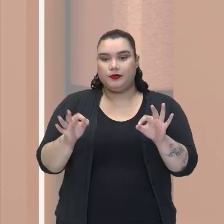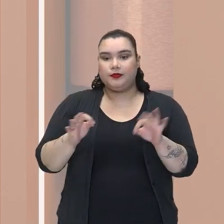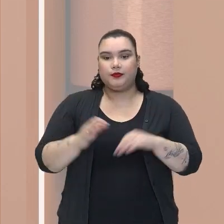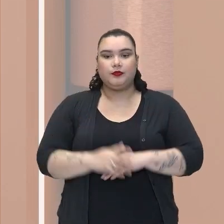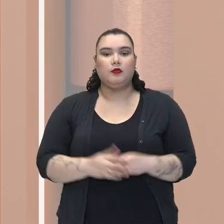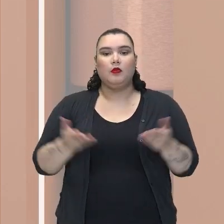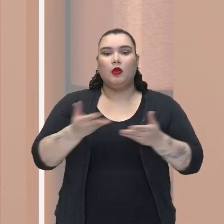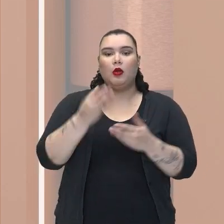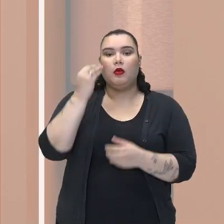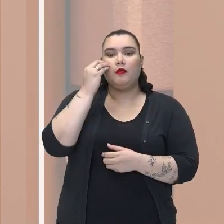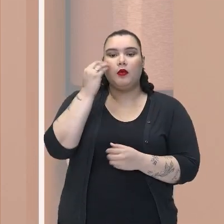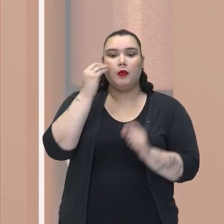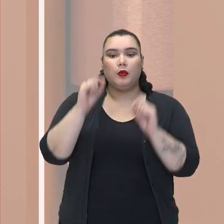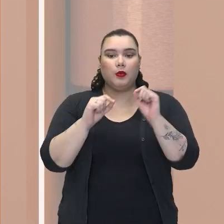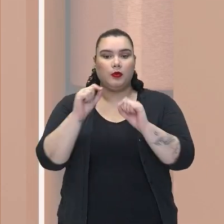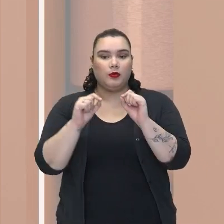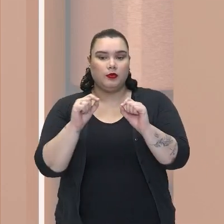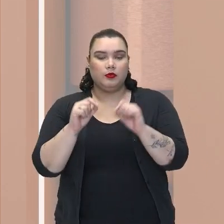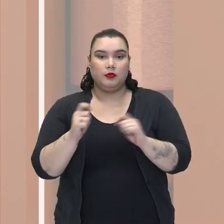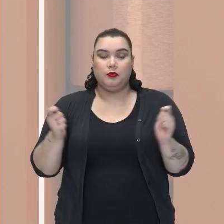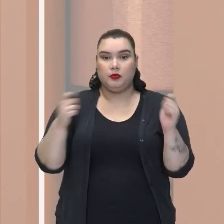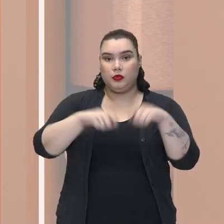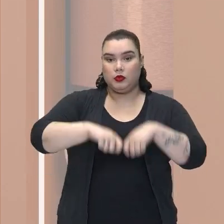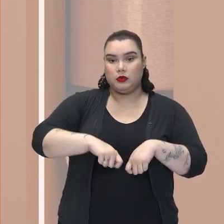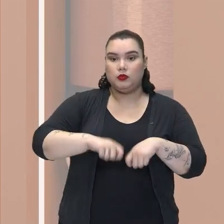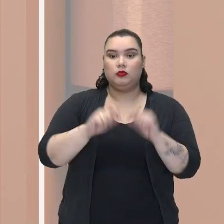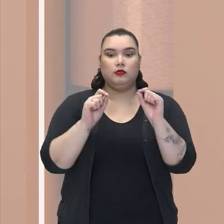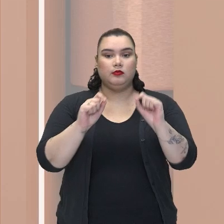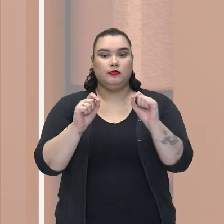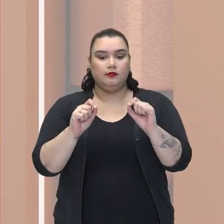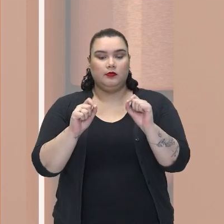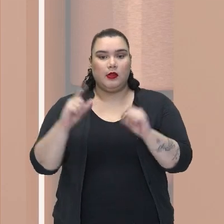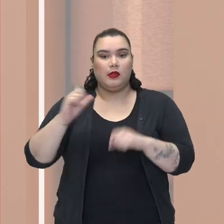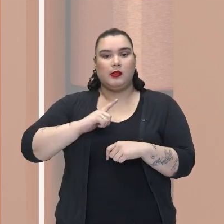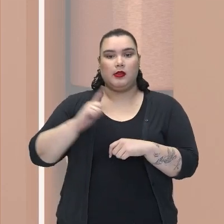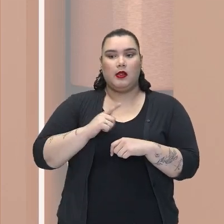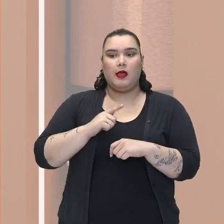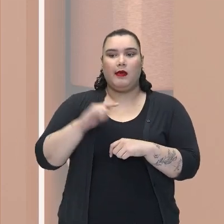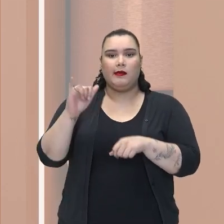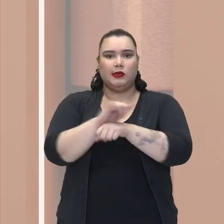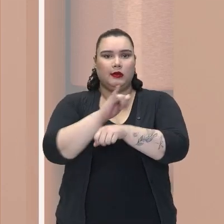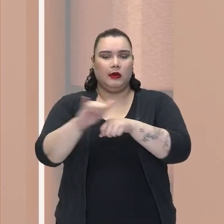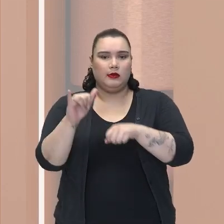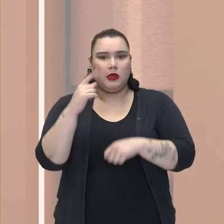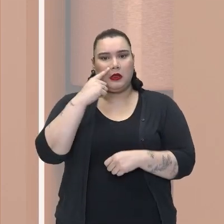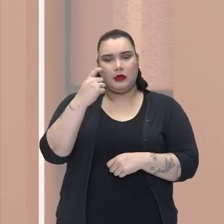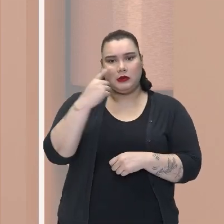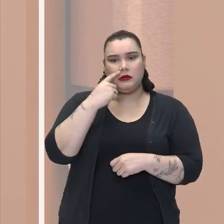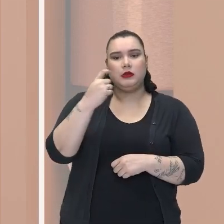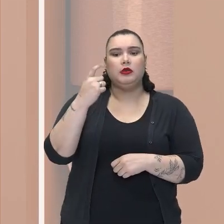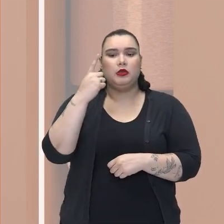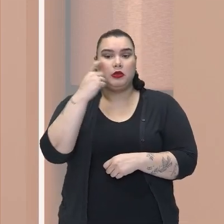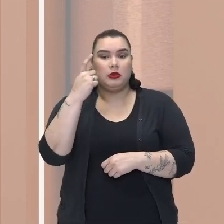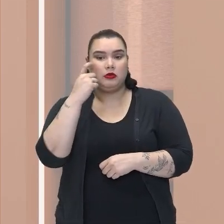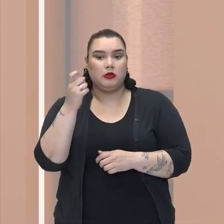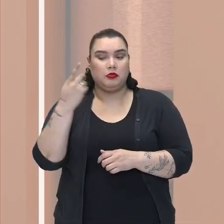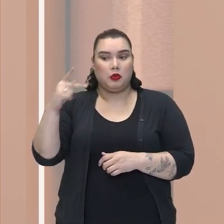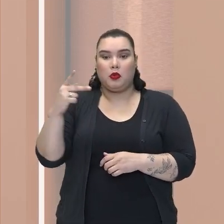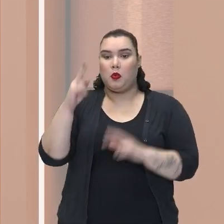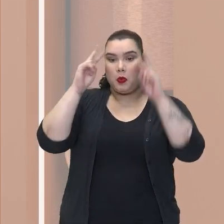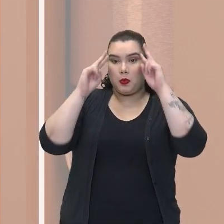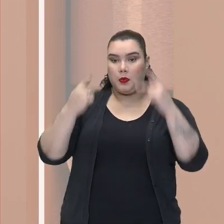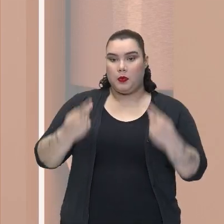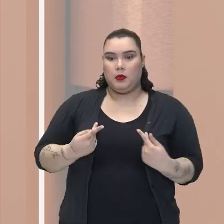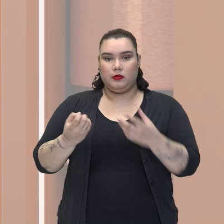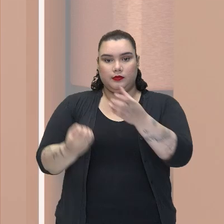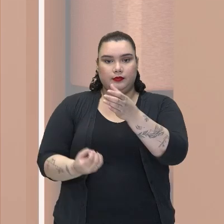vamos ver uma possibilidade logística bastante interessante que foi construída pelo homem, inclusive, tá?